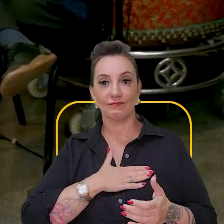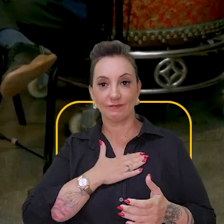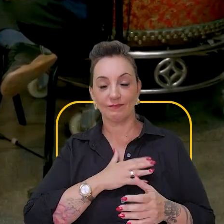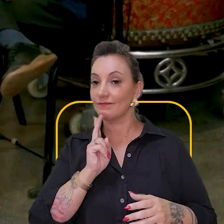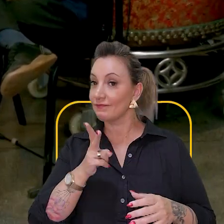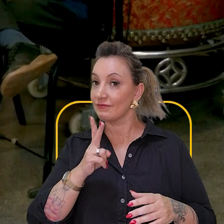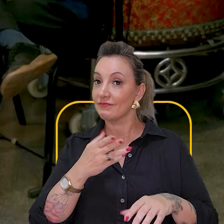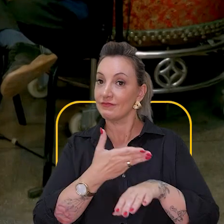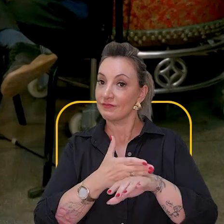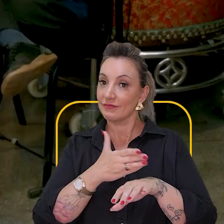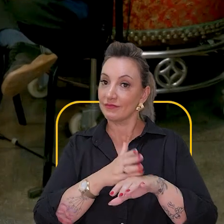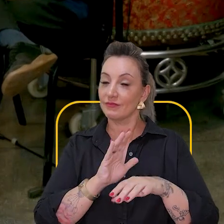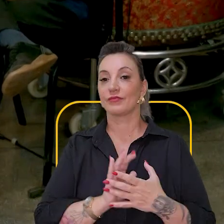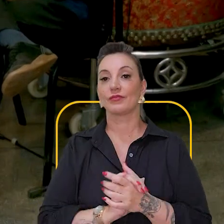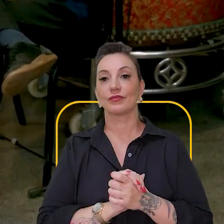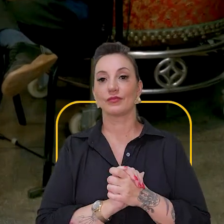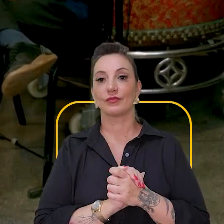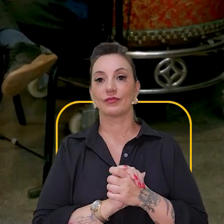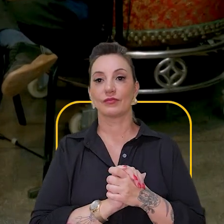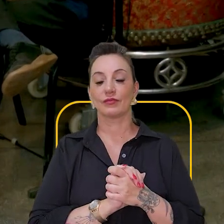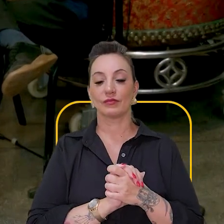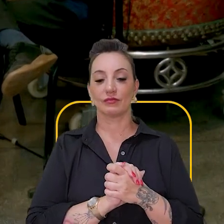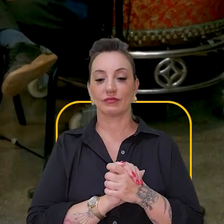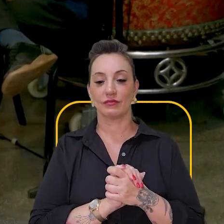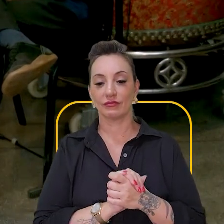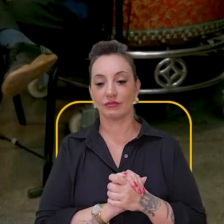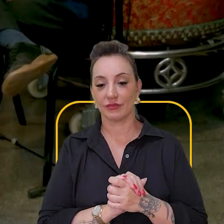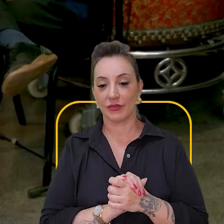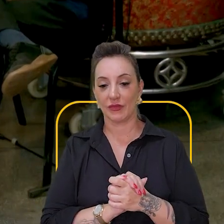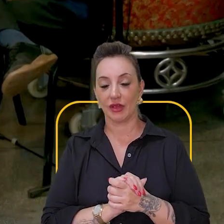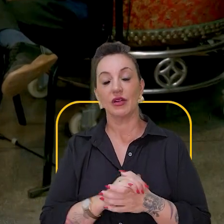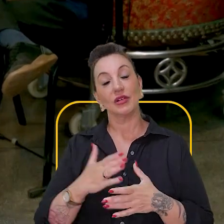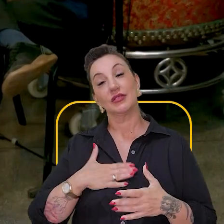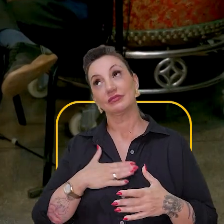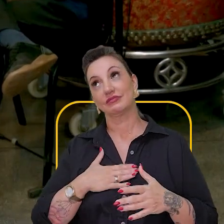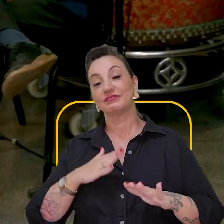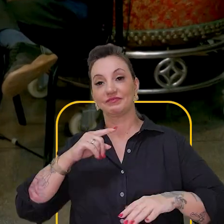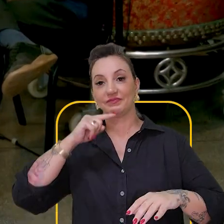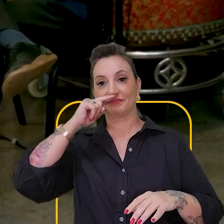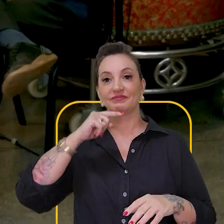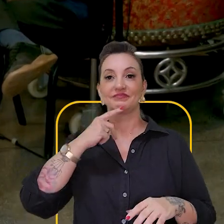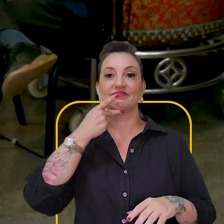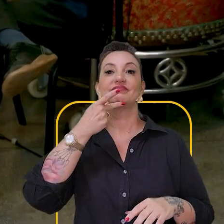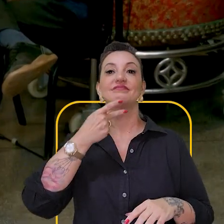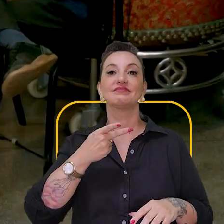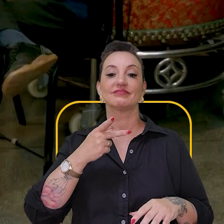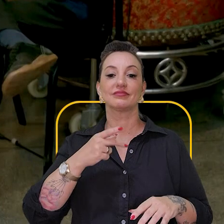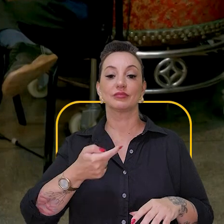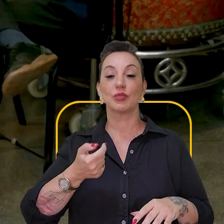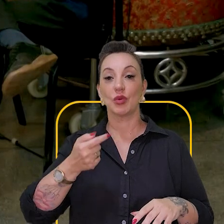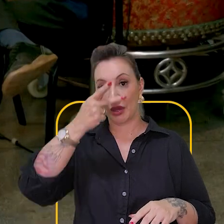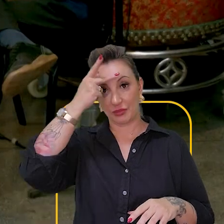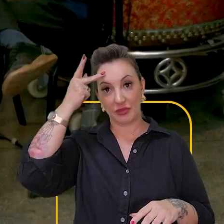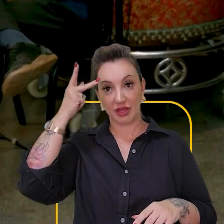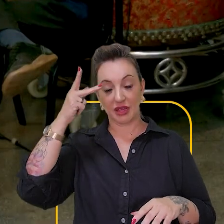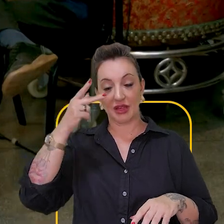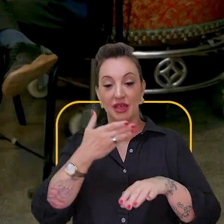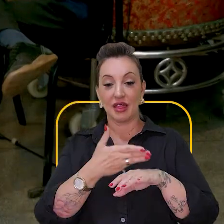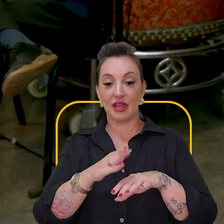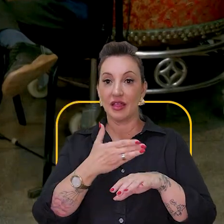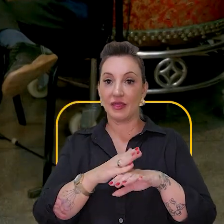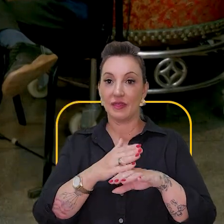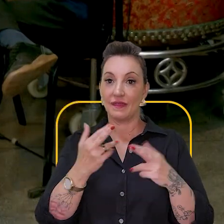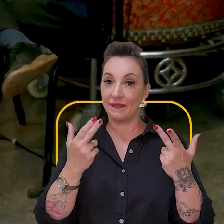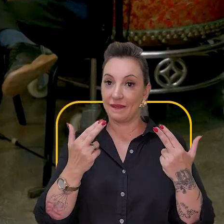muito sempre GO de treinar vou ser um pouco presunçoso aqui e vou dizer que pouca gente deve ter